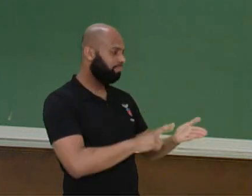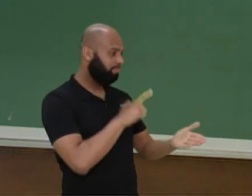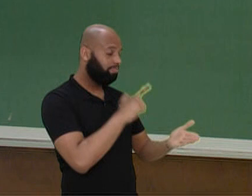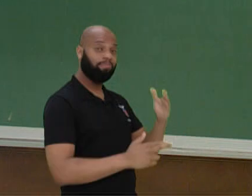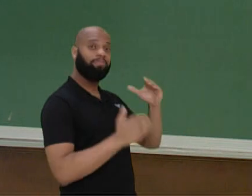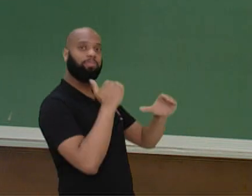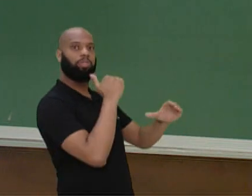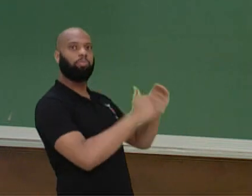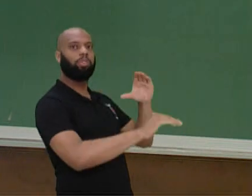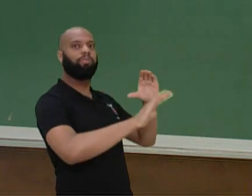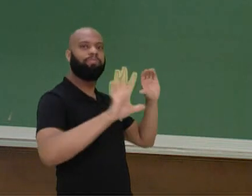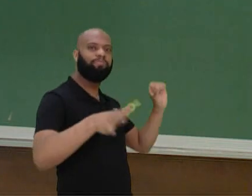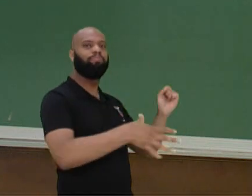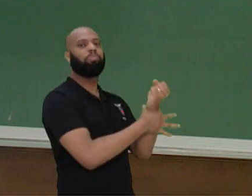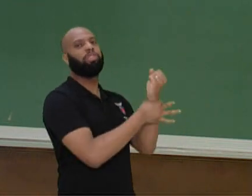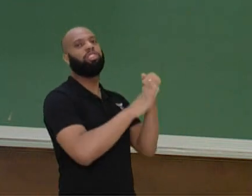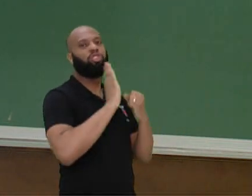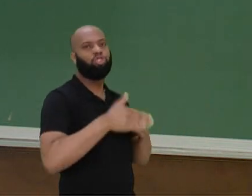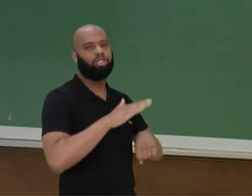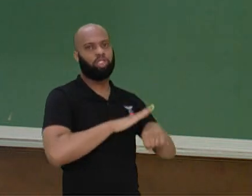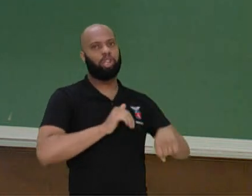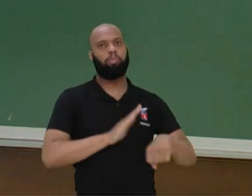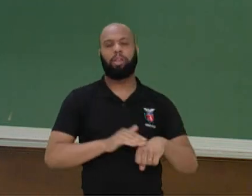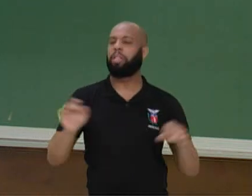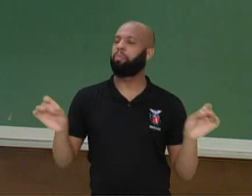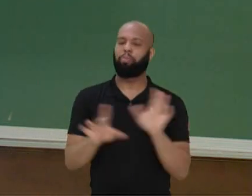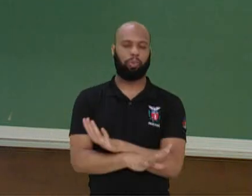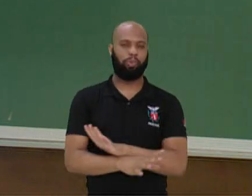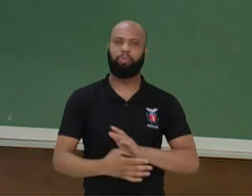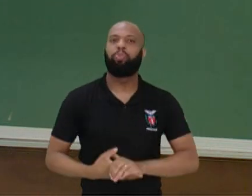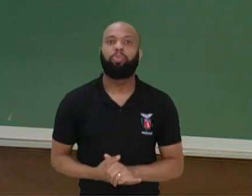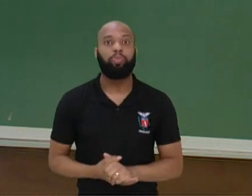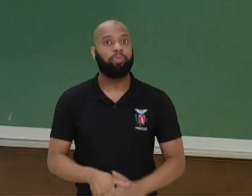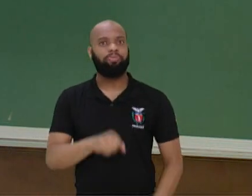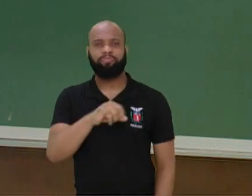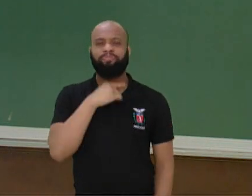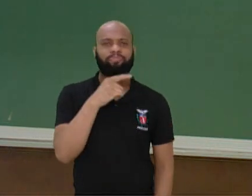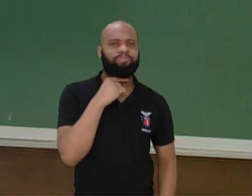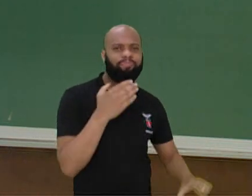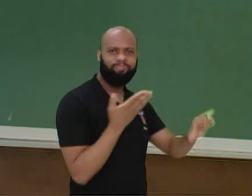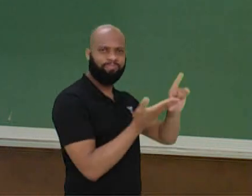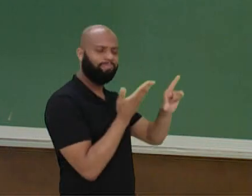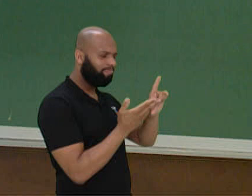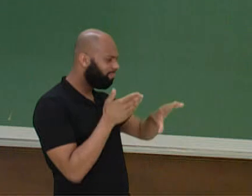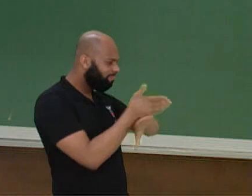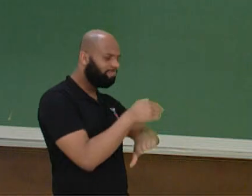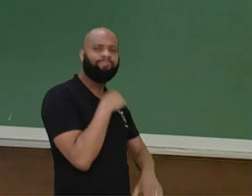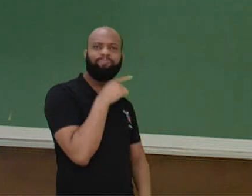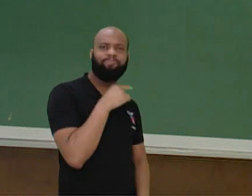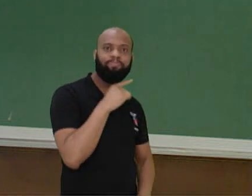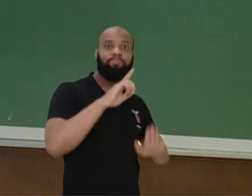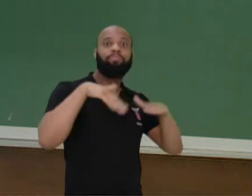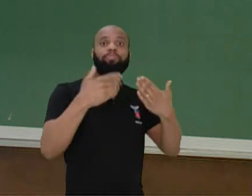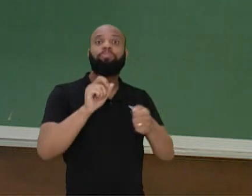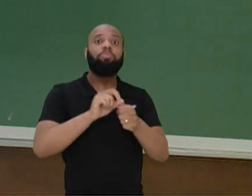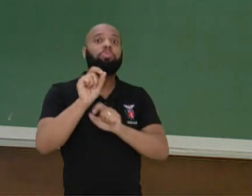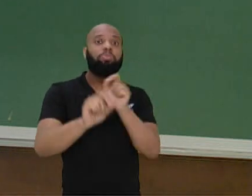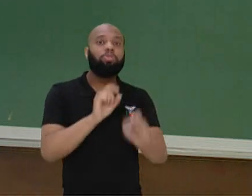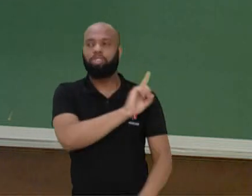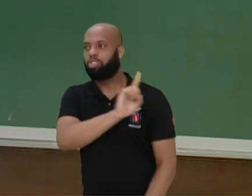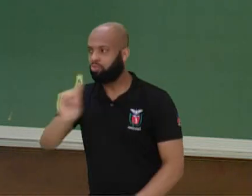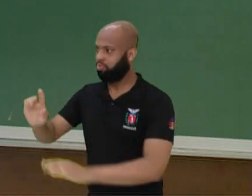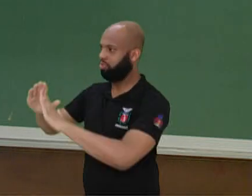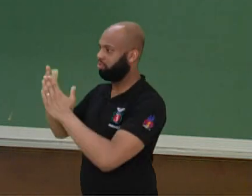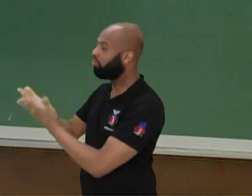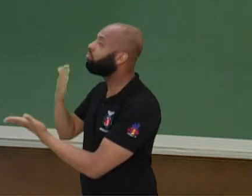você gerará a sua presença. Já se você não possui acesso às plataformas digitais, também